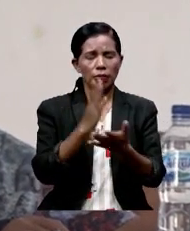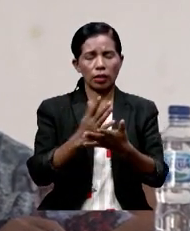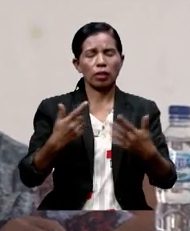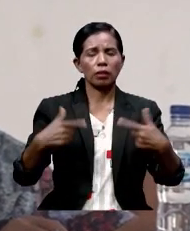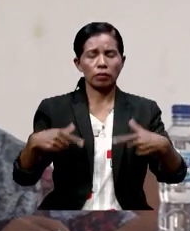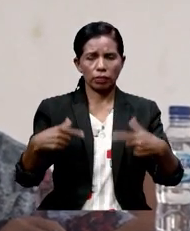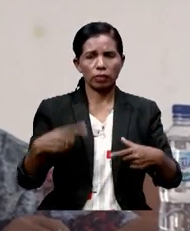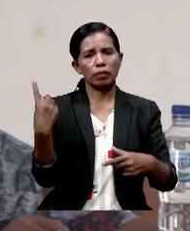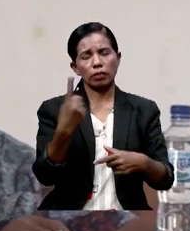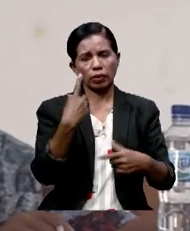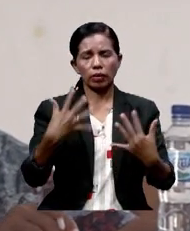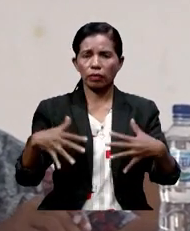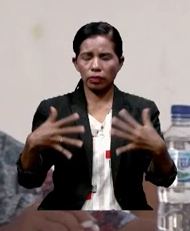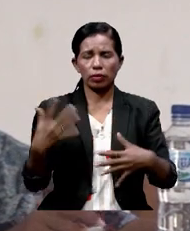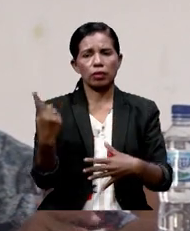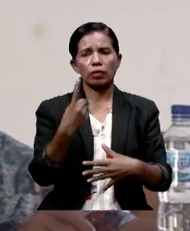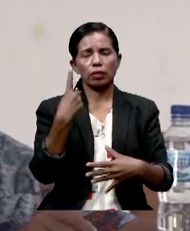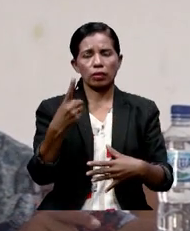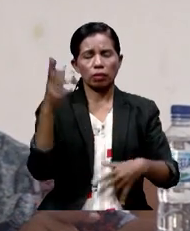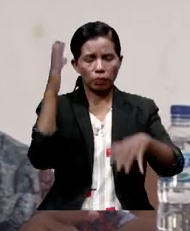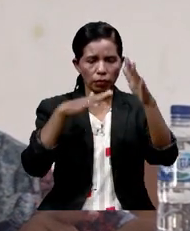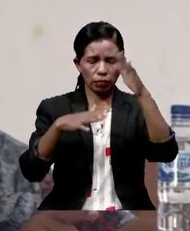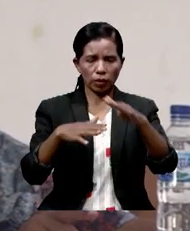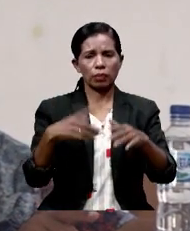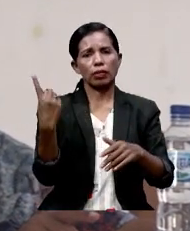para. Somália, problema na fato.